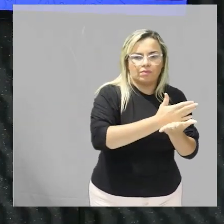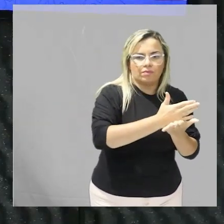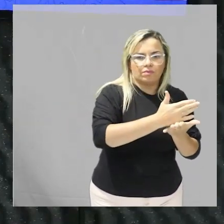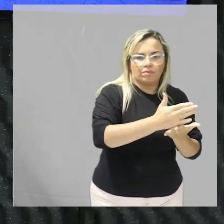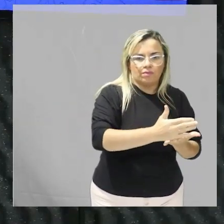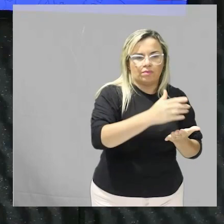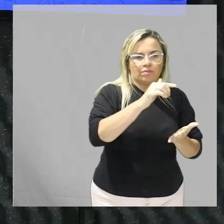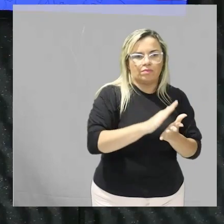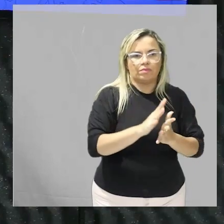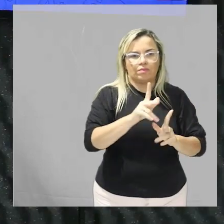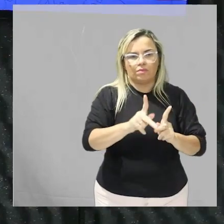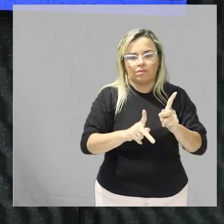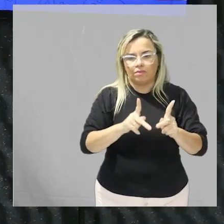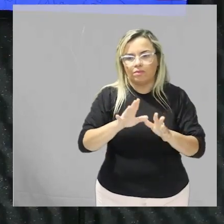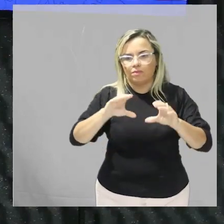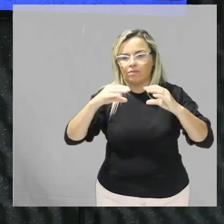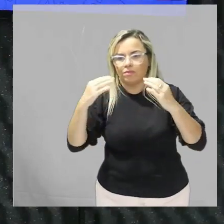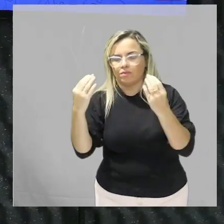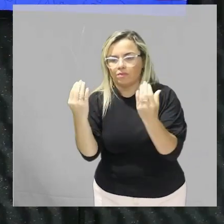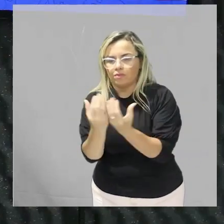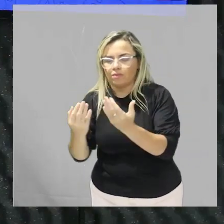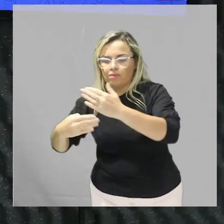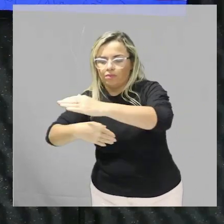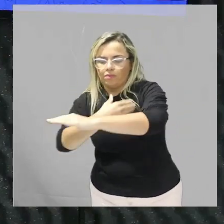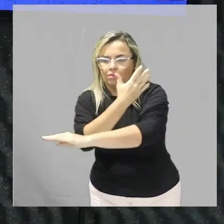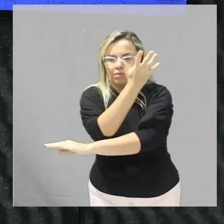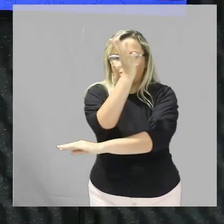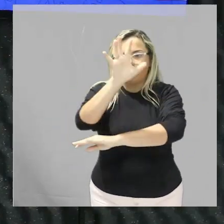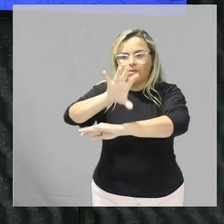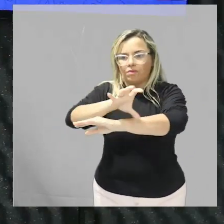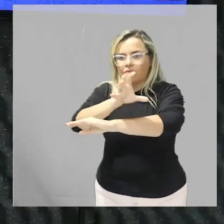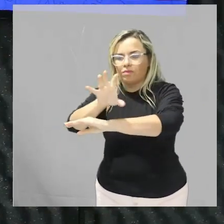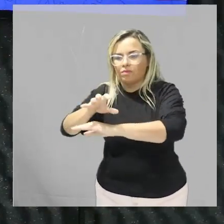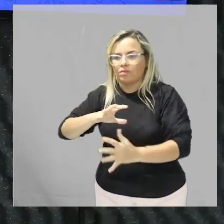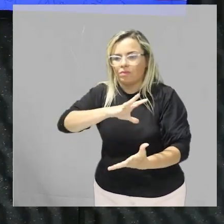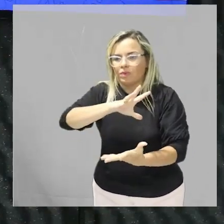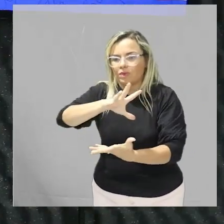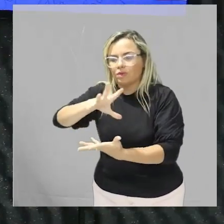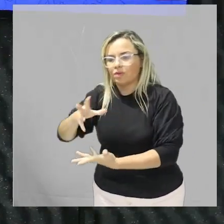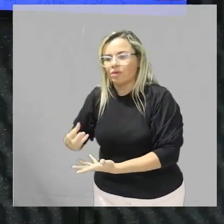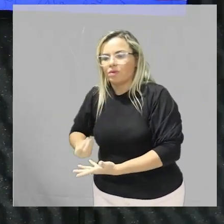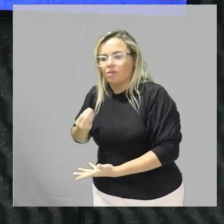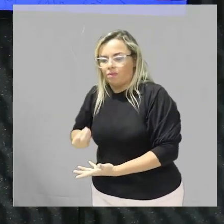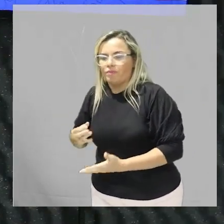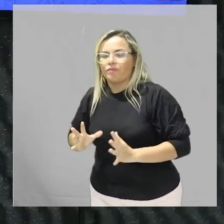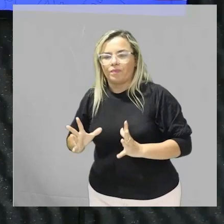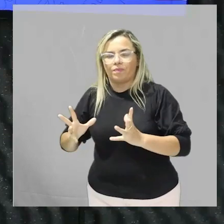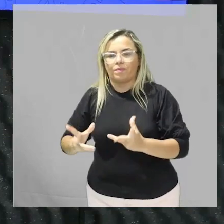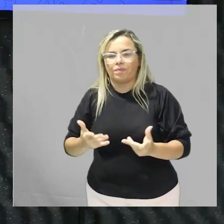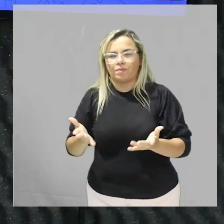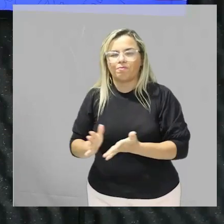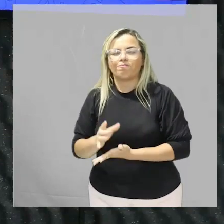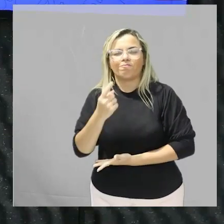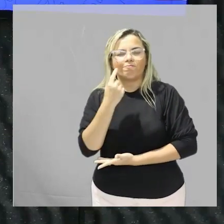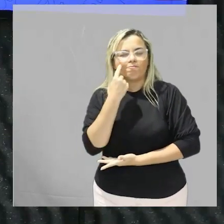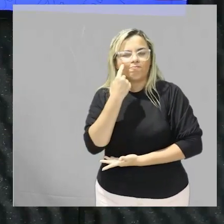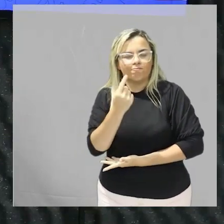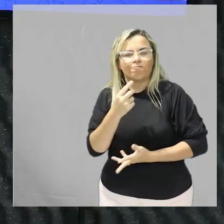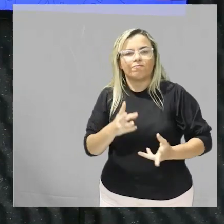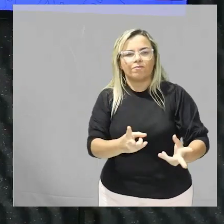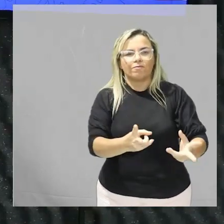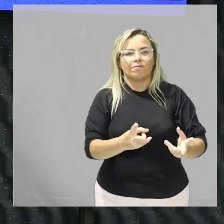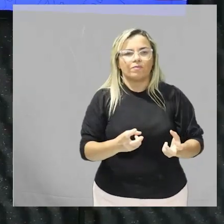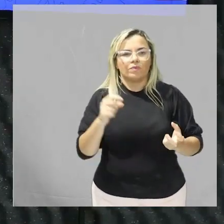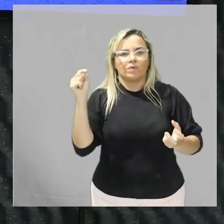nível de população, de comunidade, de ecossistema e de biosfera. Então, note que a gente falou até aqui, até nível